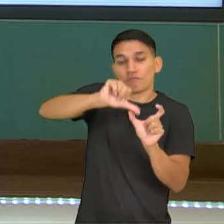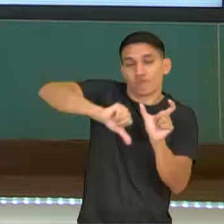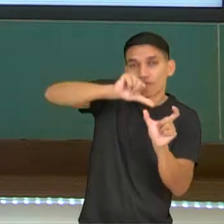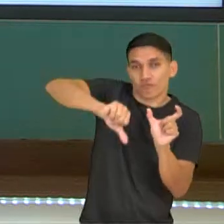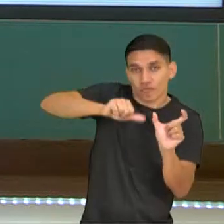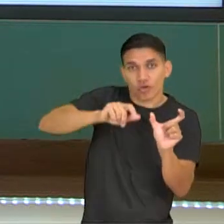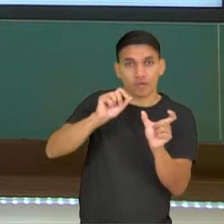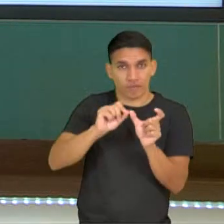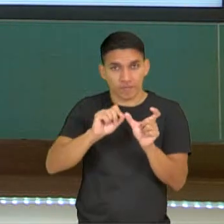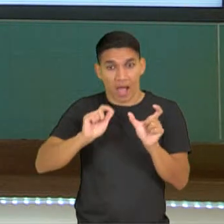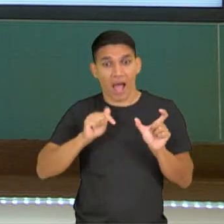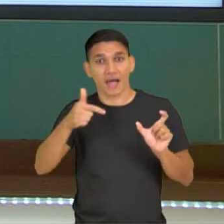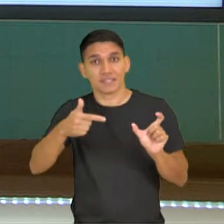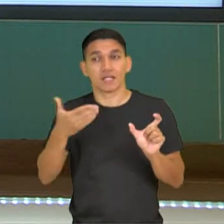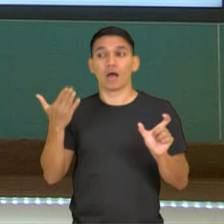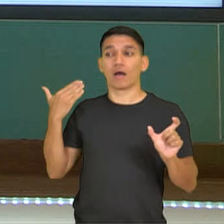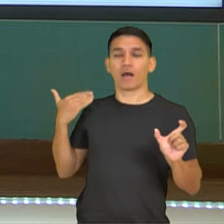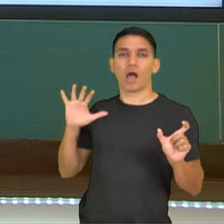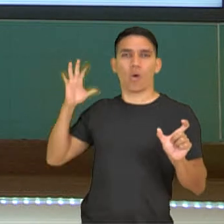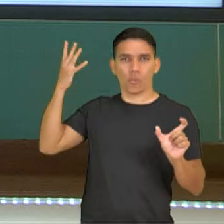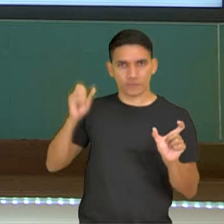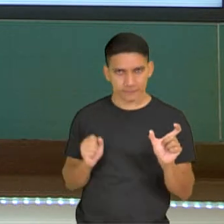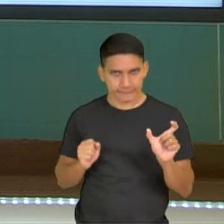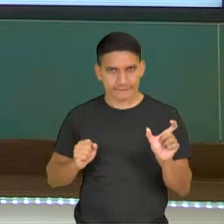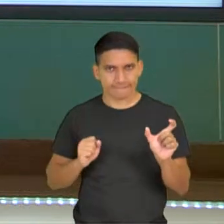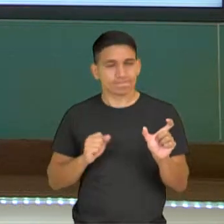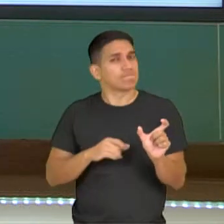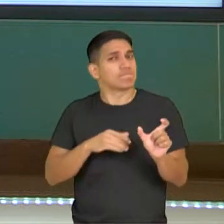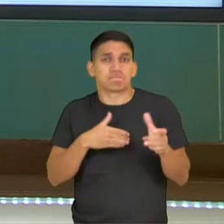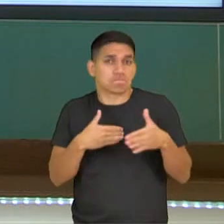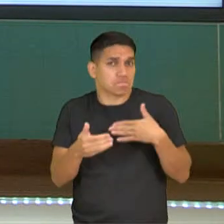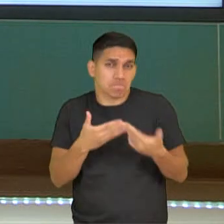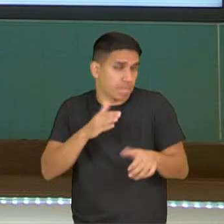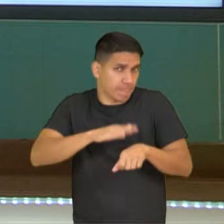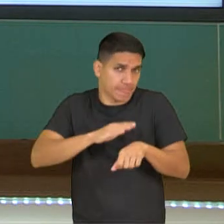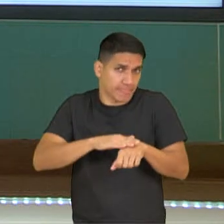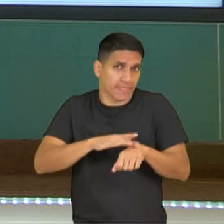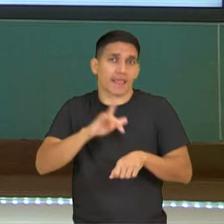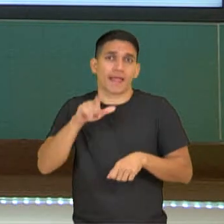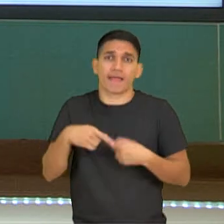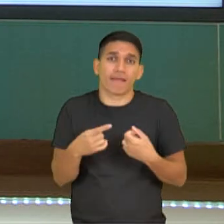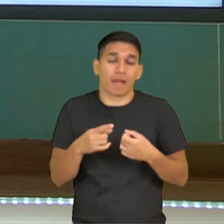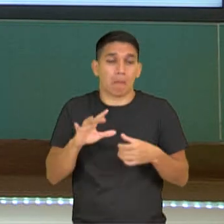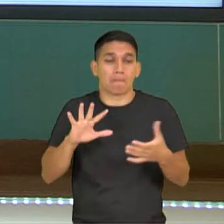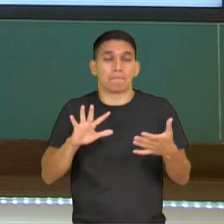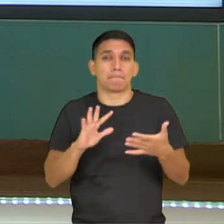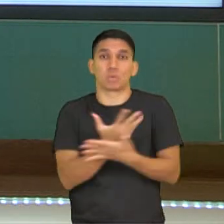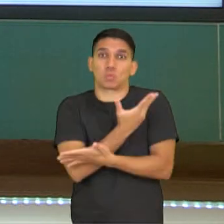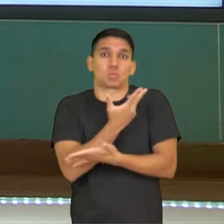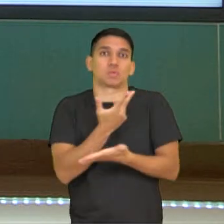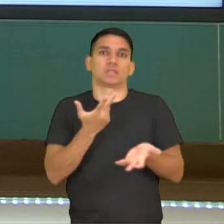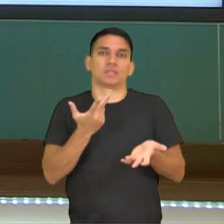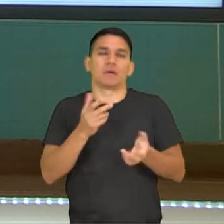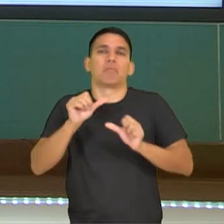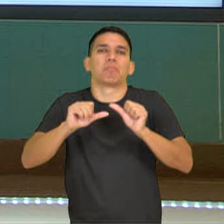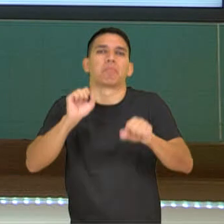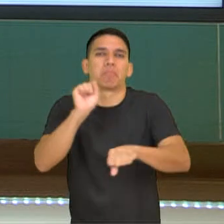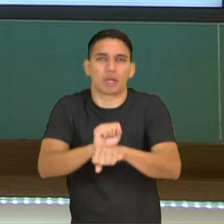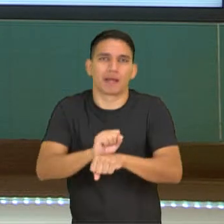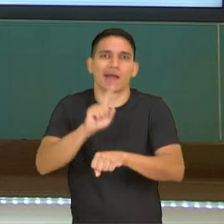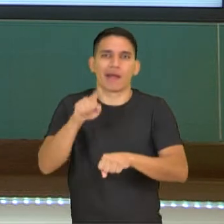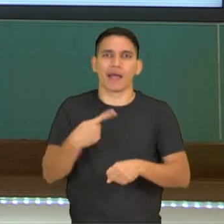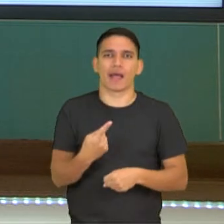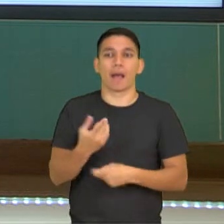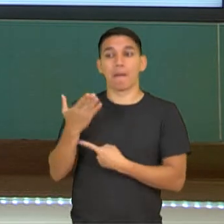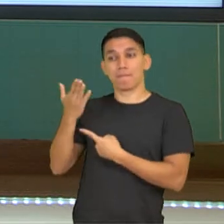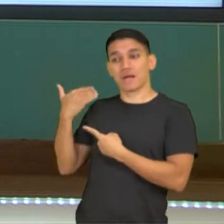uma ação que aconteceu no passado, né? E que por alguma razão foi brevemente interrompida, né? A gente tem aí um pretérito imperfeito,